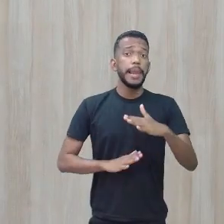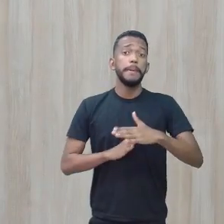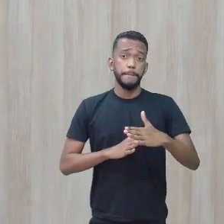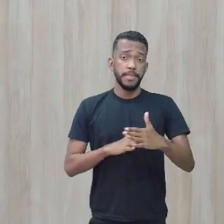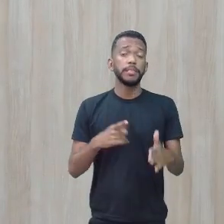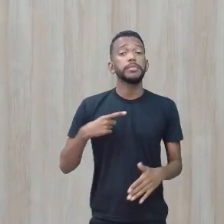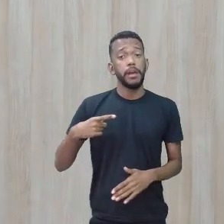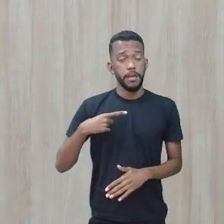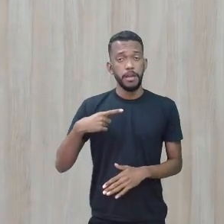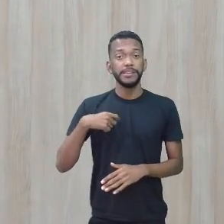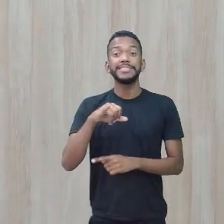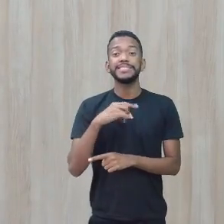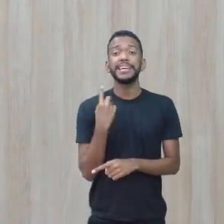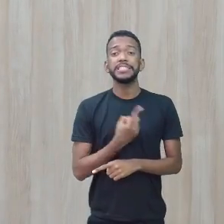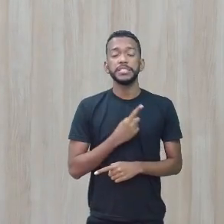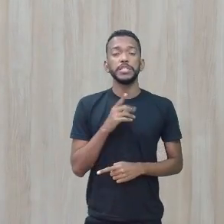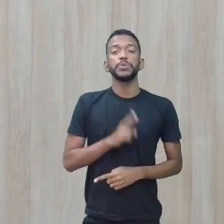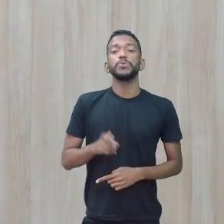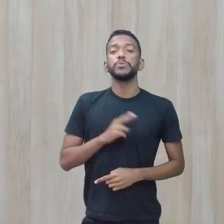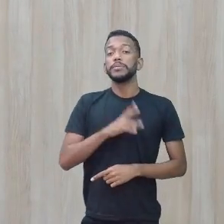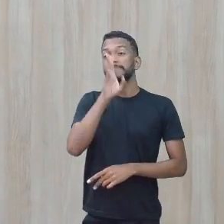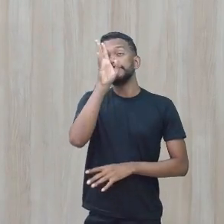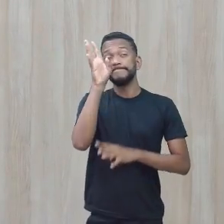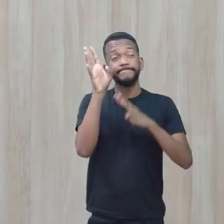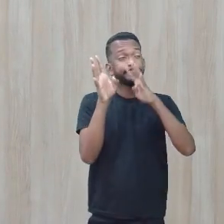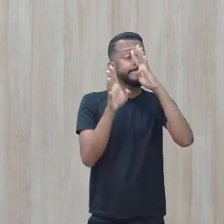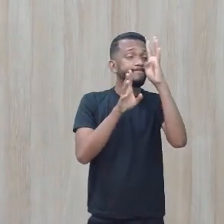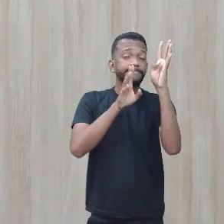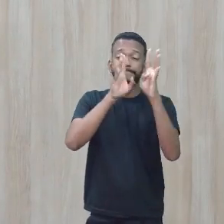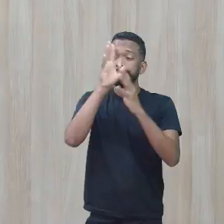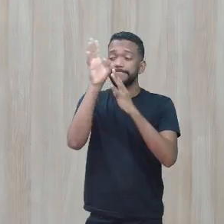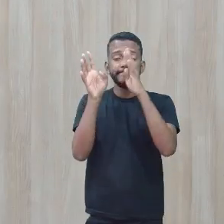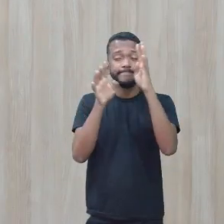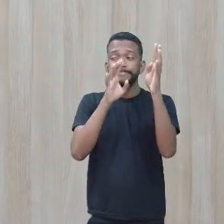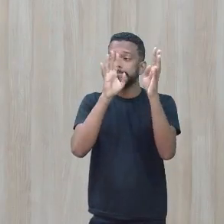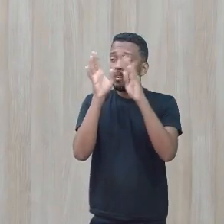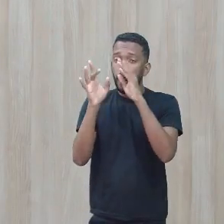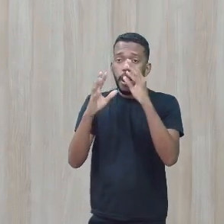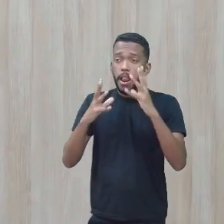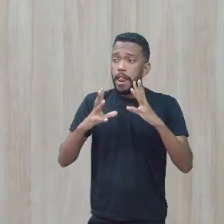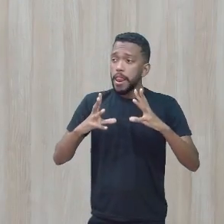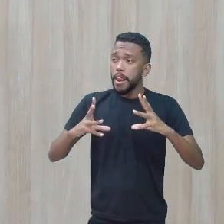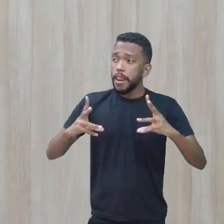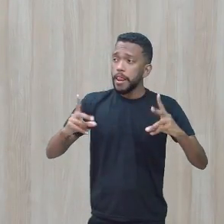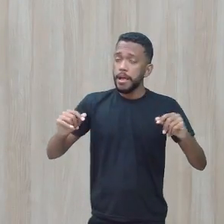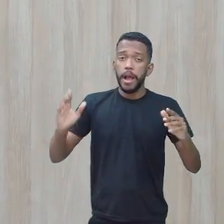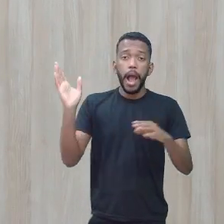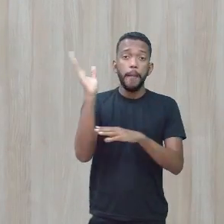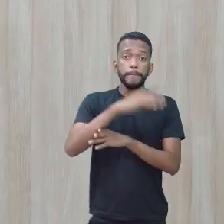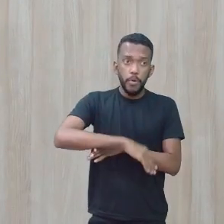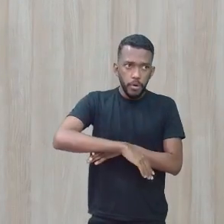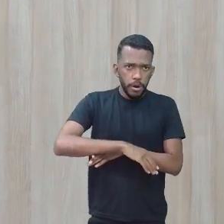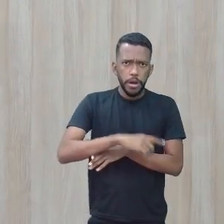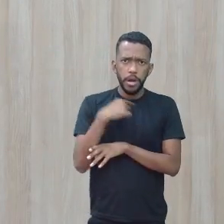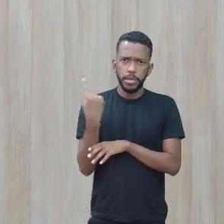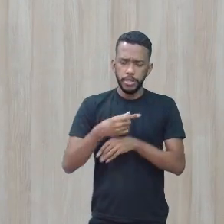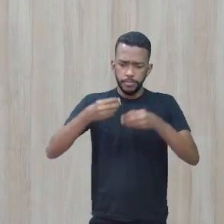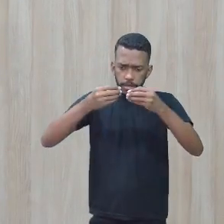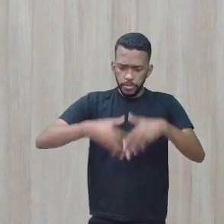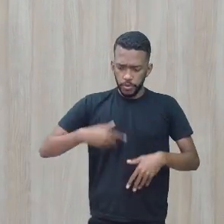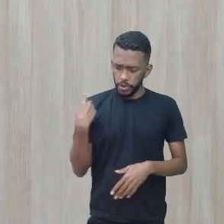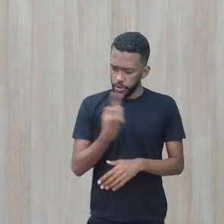de uma forma desequilibrada, inadequada, eles vão acabar e vai prejudicar não só a